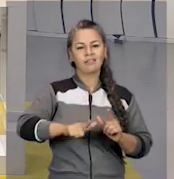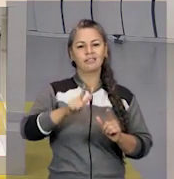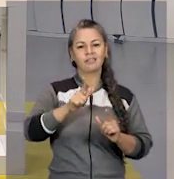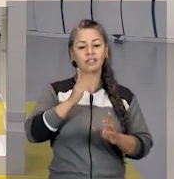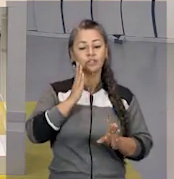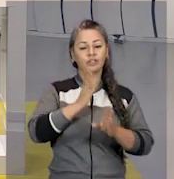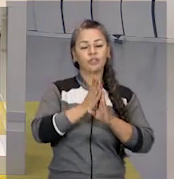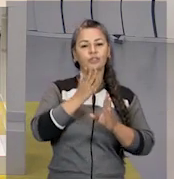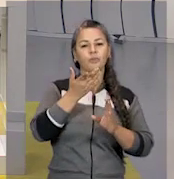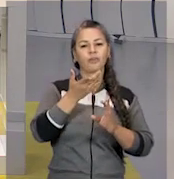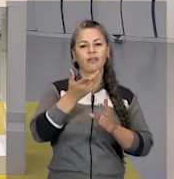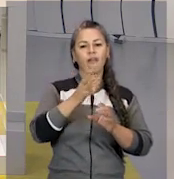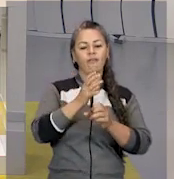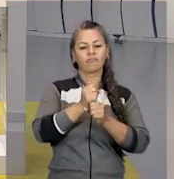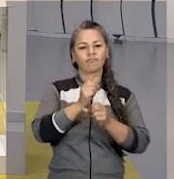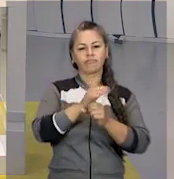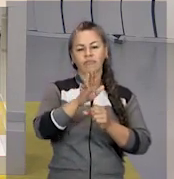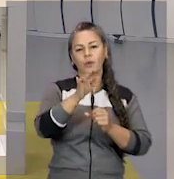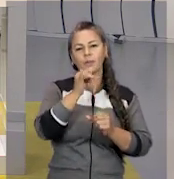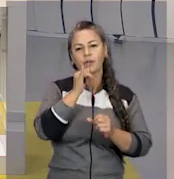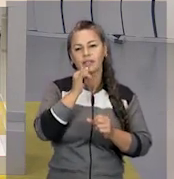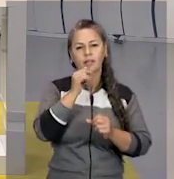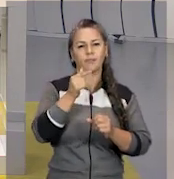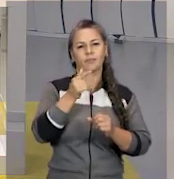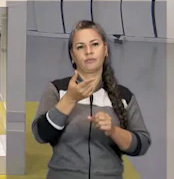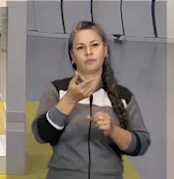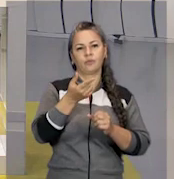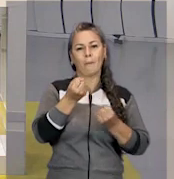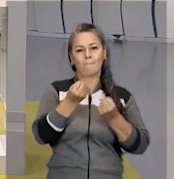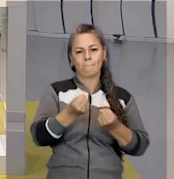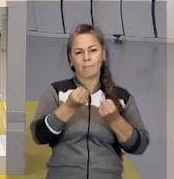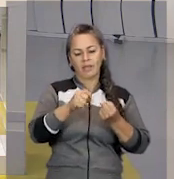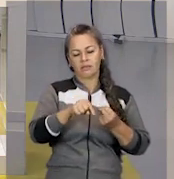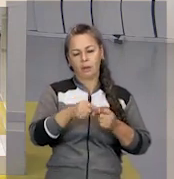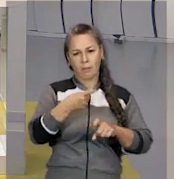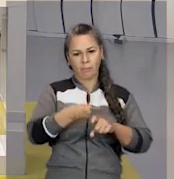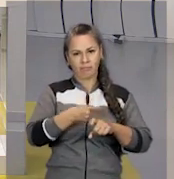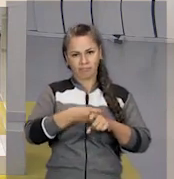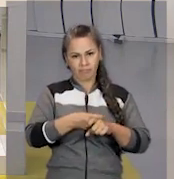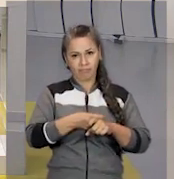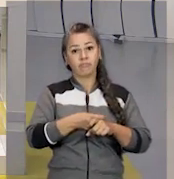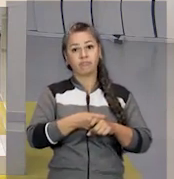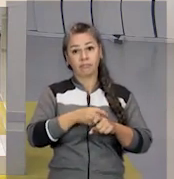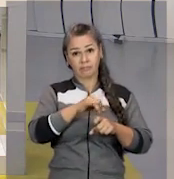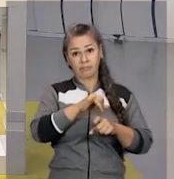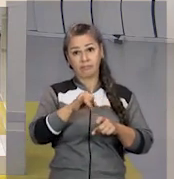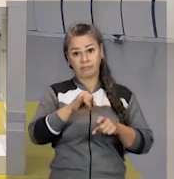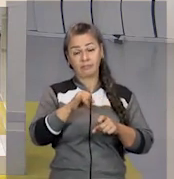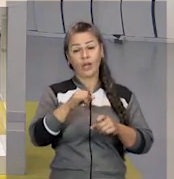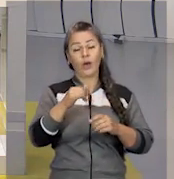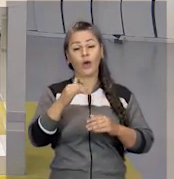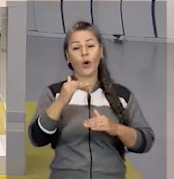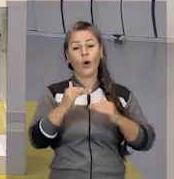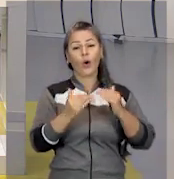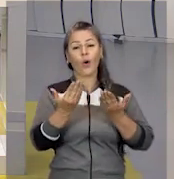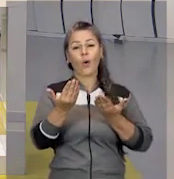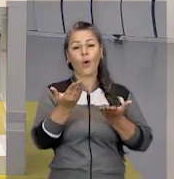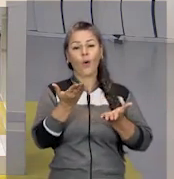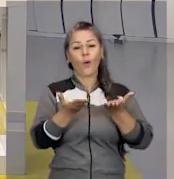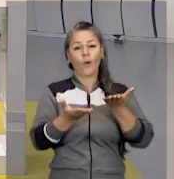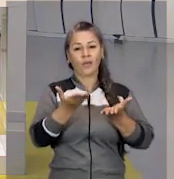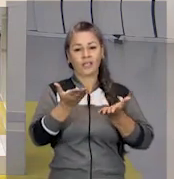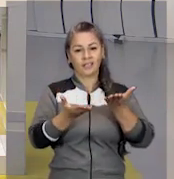muito aleatório. 1 quilo disso, 3 quilos daquilo, faz diferença a quantidade de massa. Faz